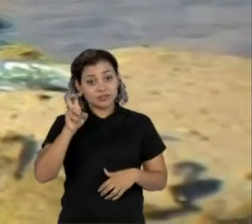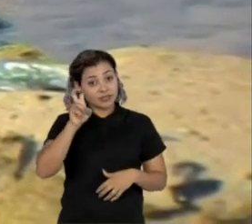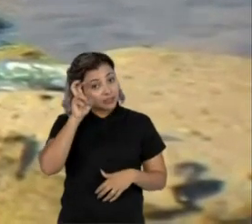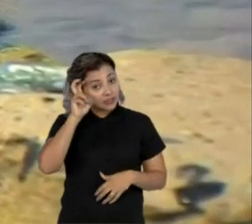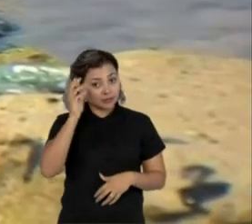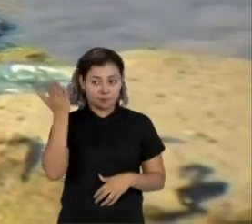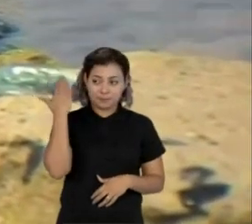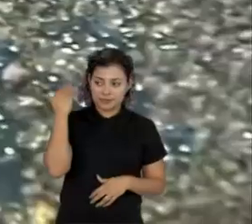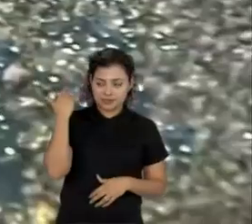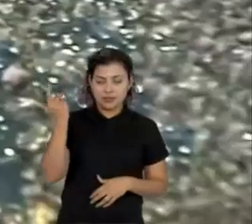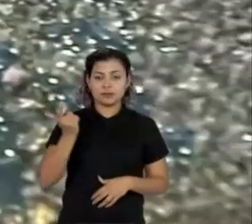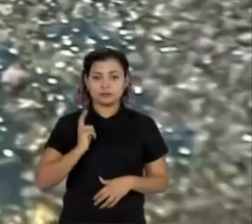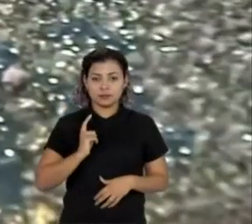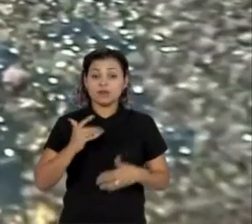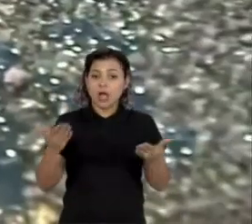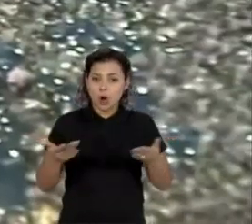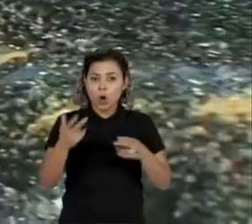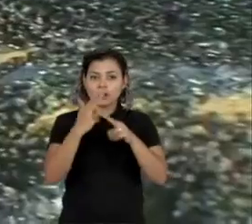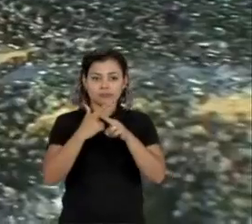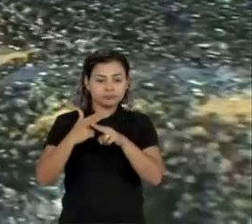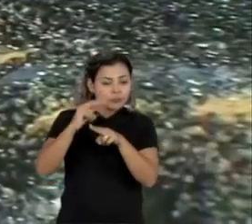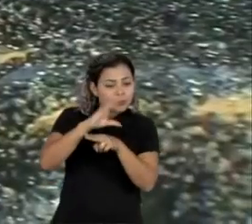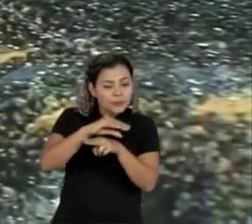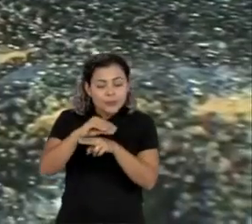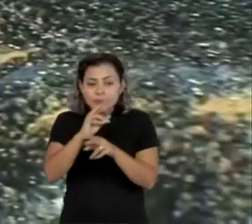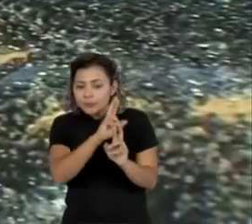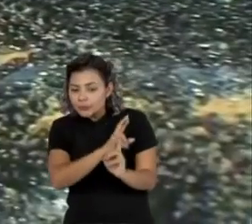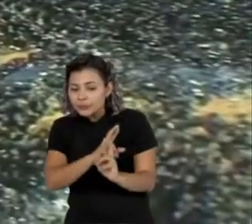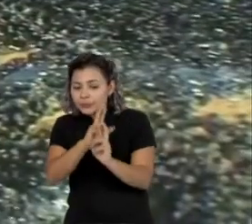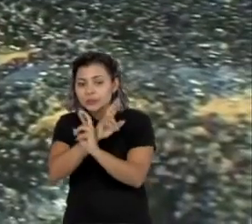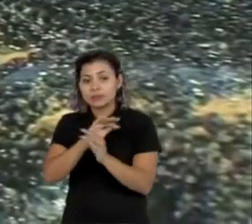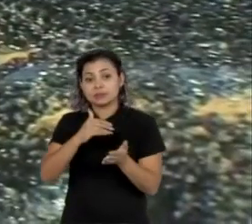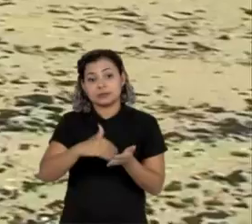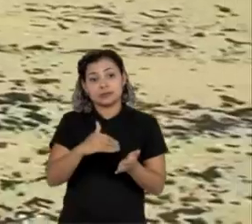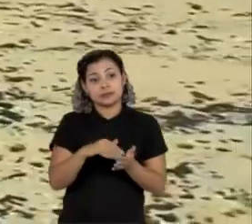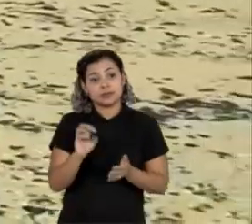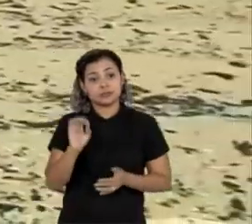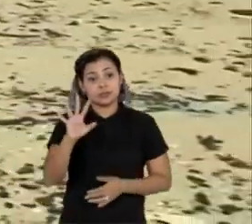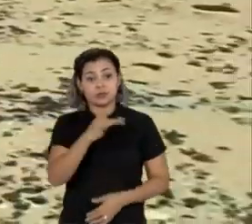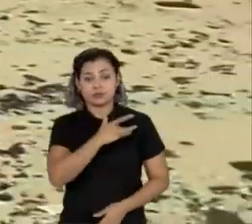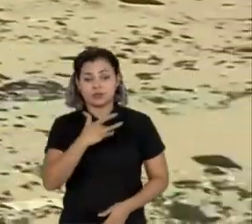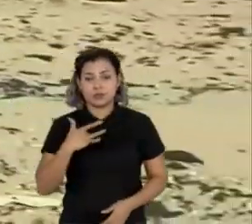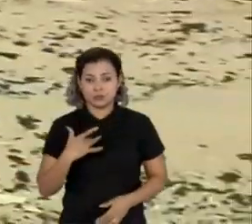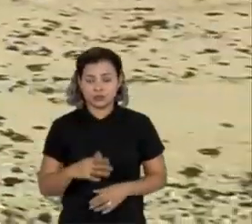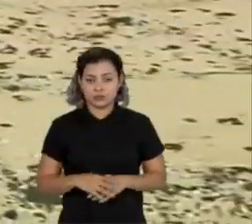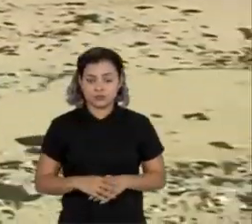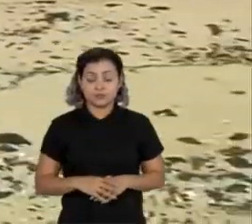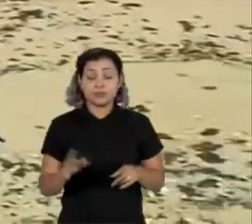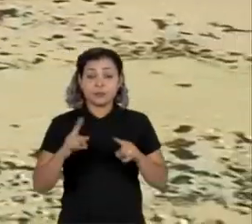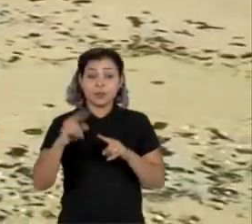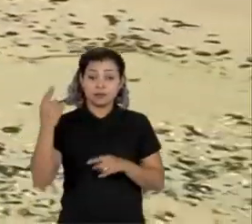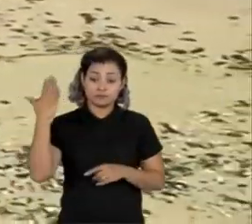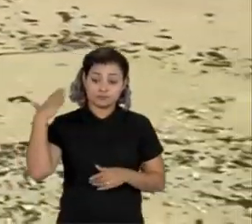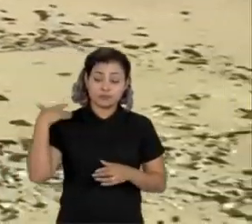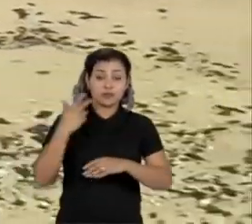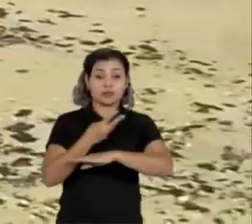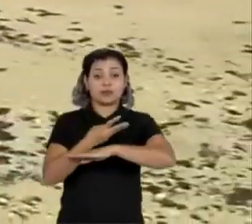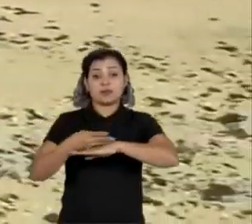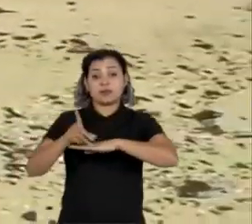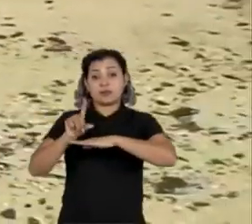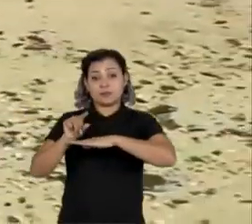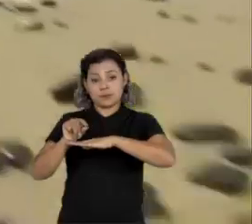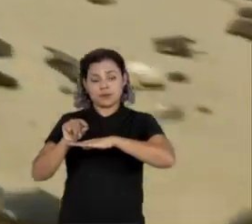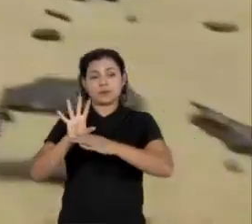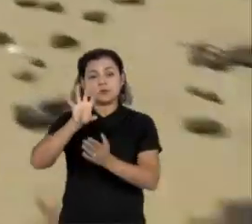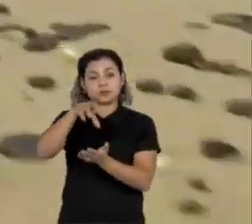quinta-feira passada e estão sendo monitorados pela Secretaria Estadual de Saúde. O último balanço do IBAMA, Instituto do